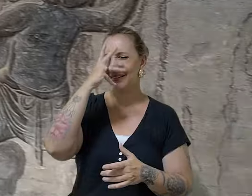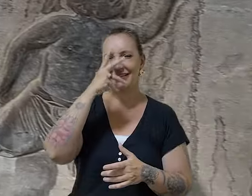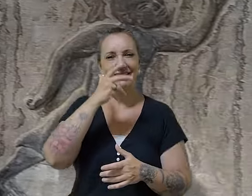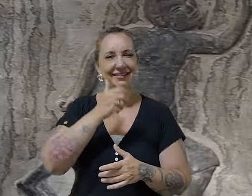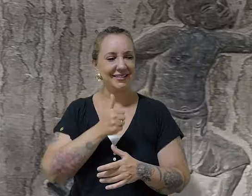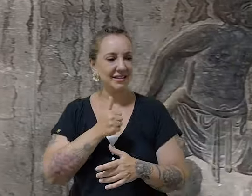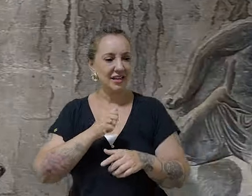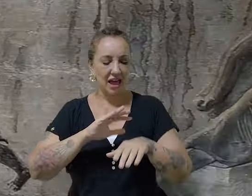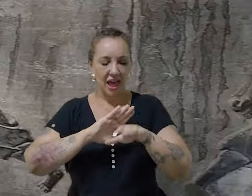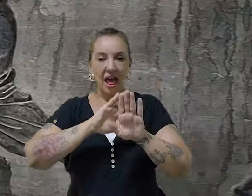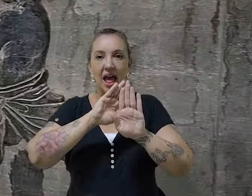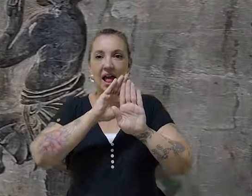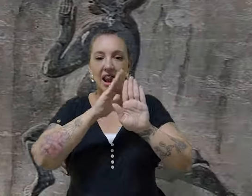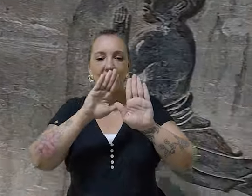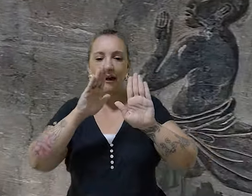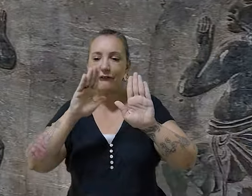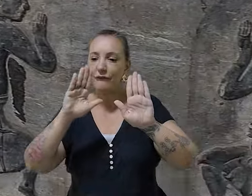Em alto relevo.